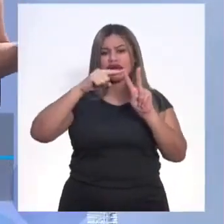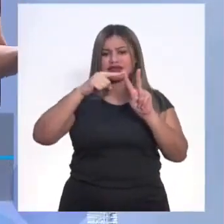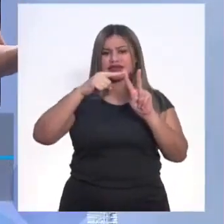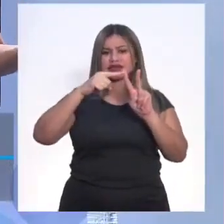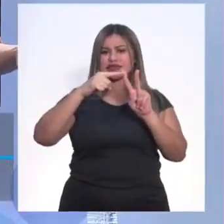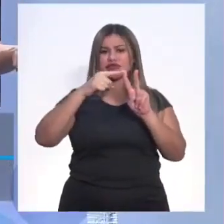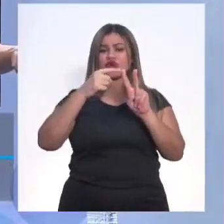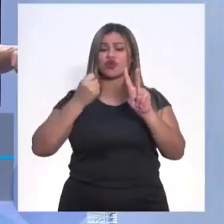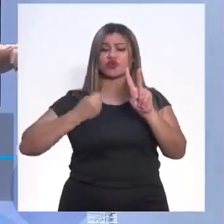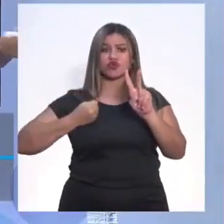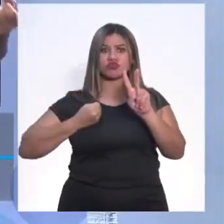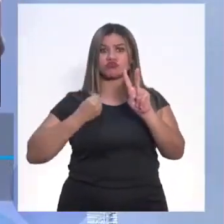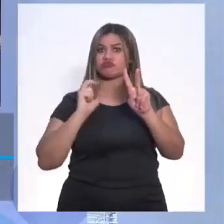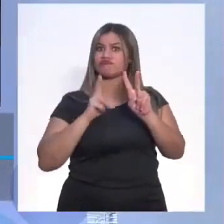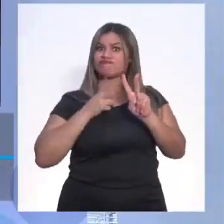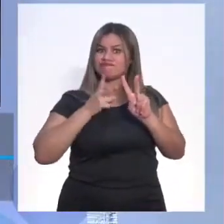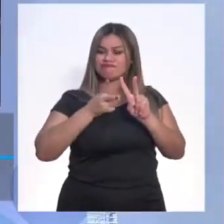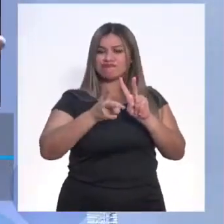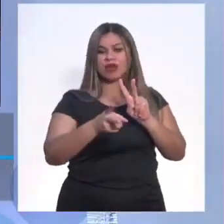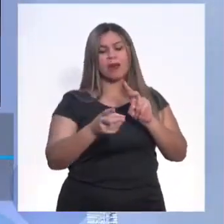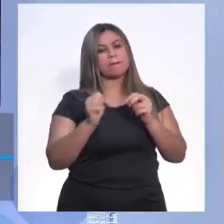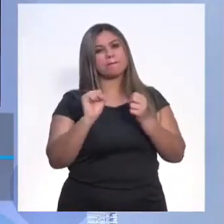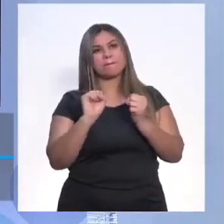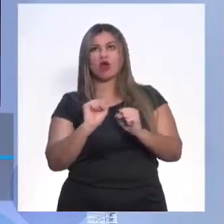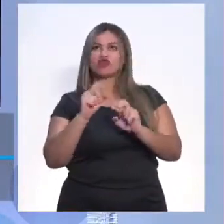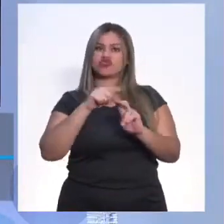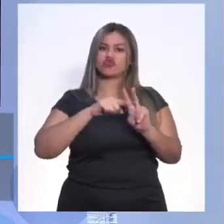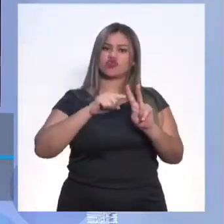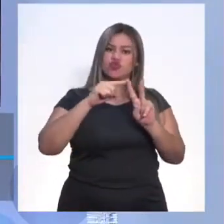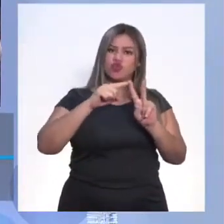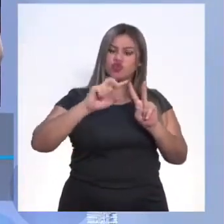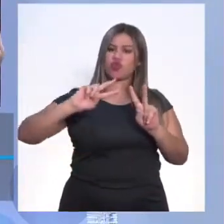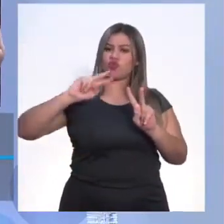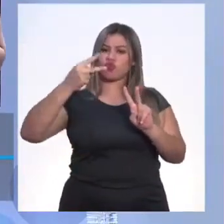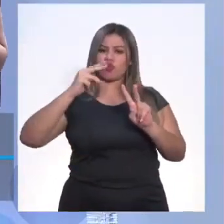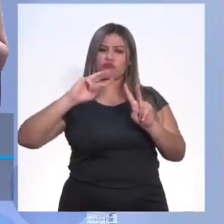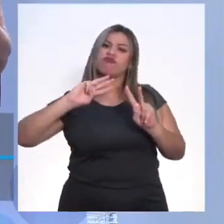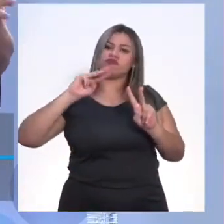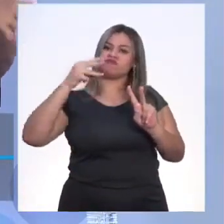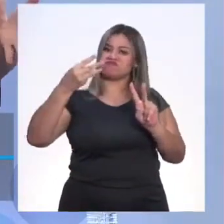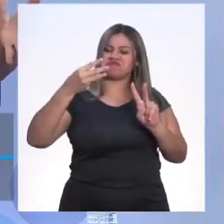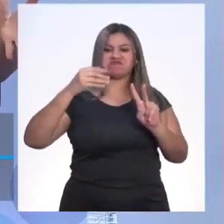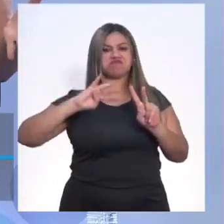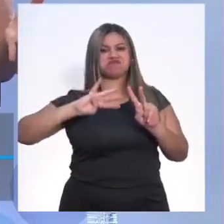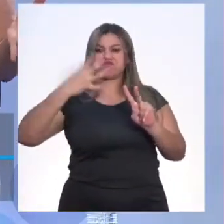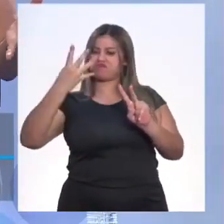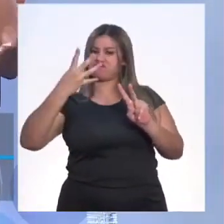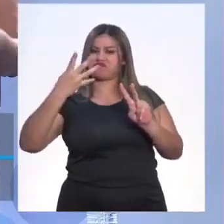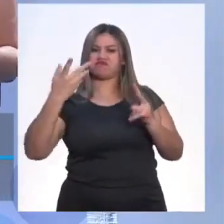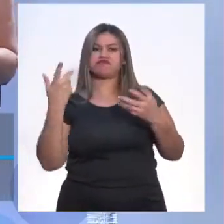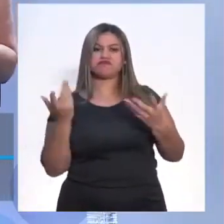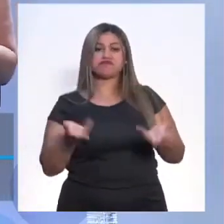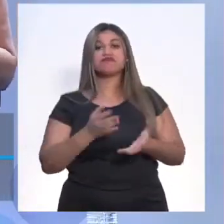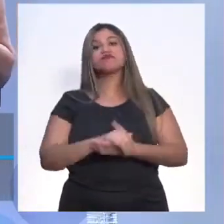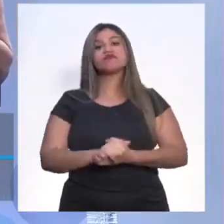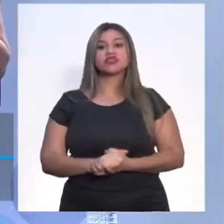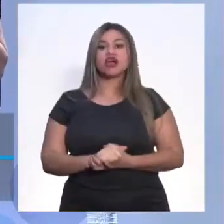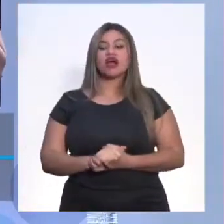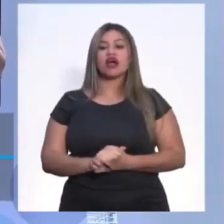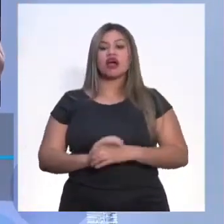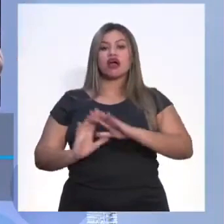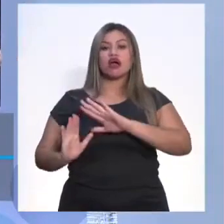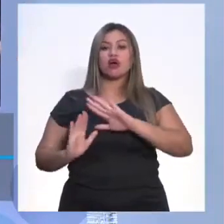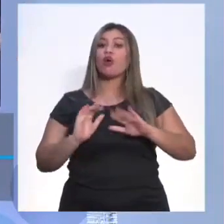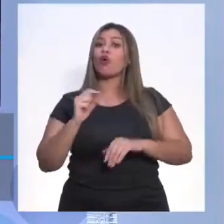tirar o número lá de dentro. Pode ser raiz quadrada, raiz cúbica, raiz quarta, não importa. Ou você tem